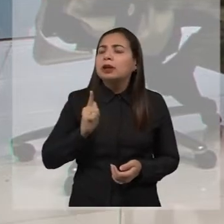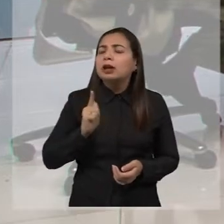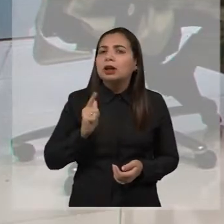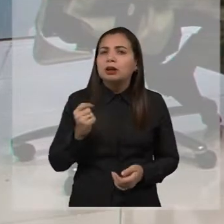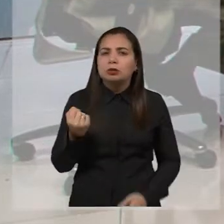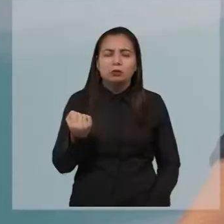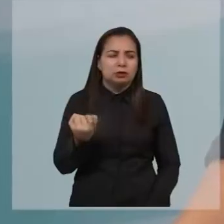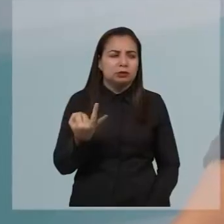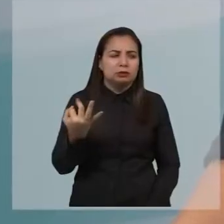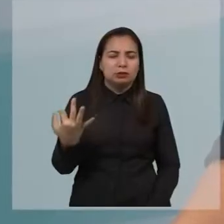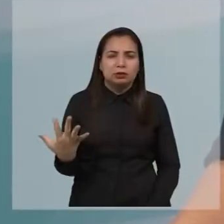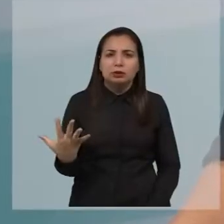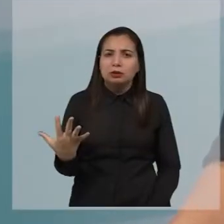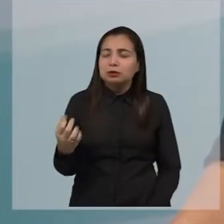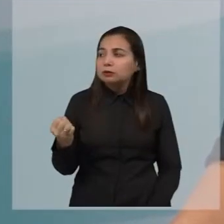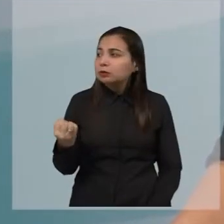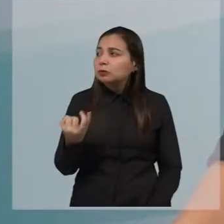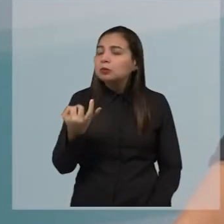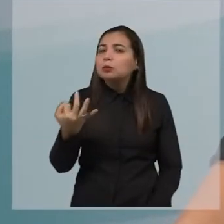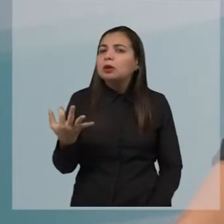E quantos?